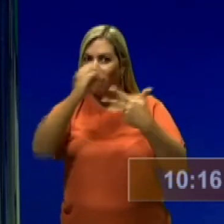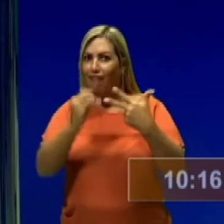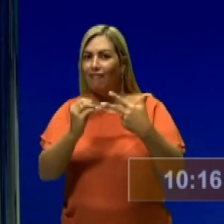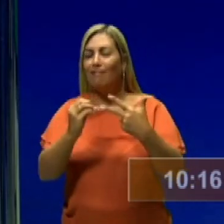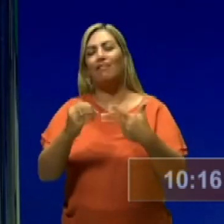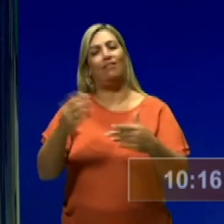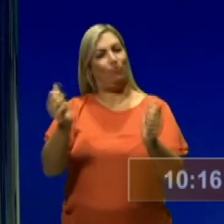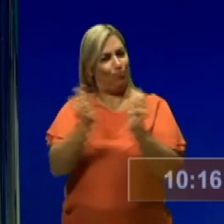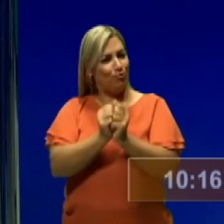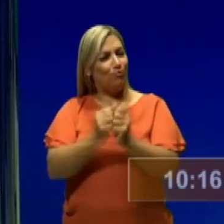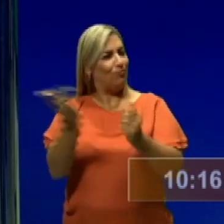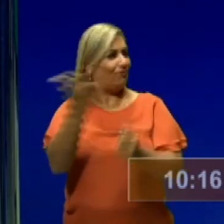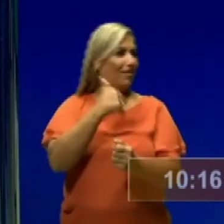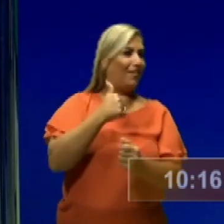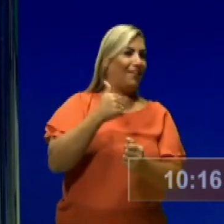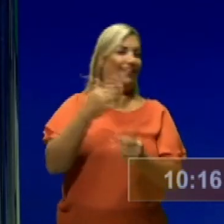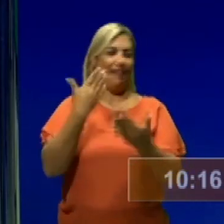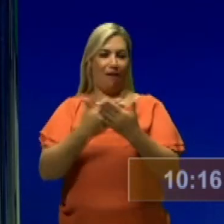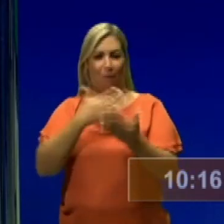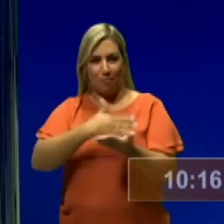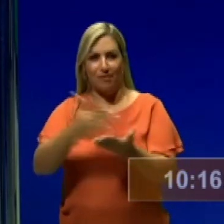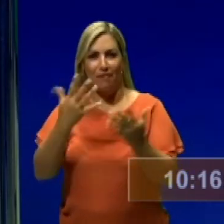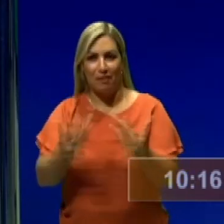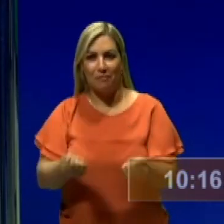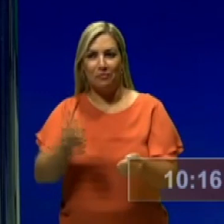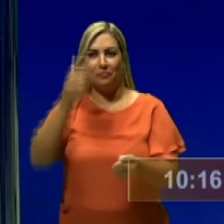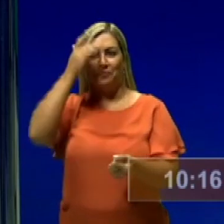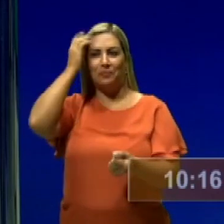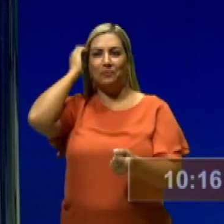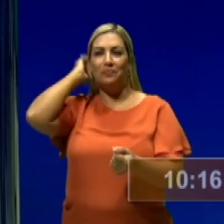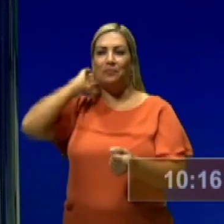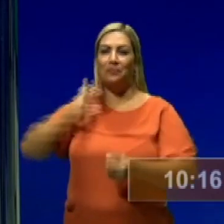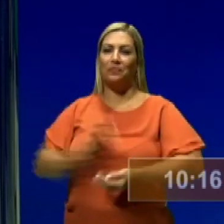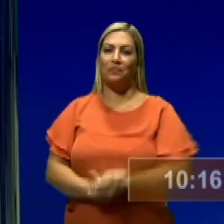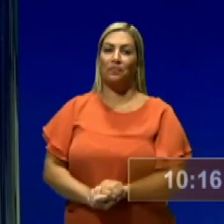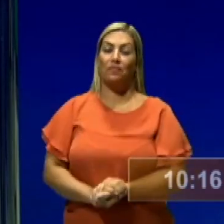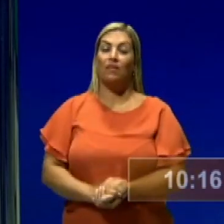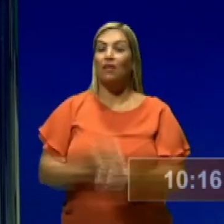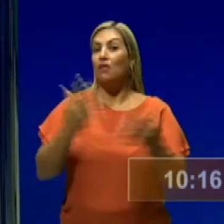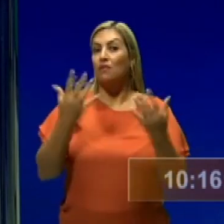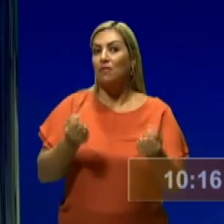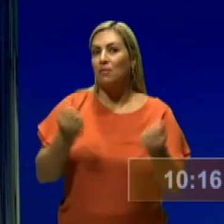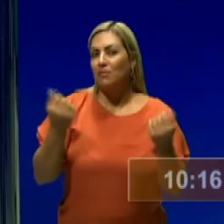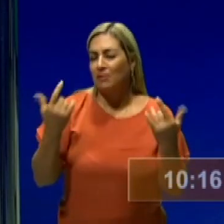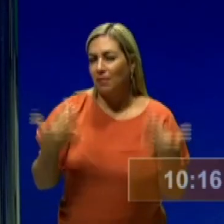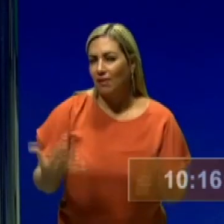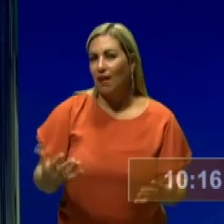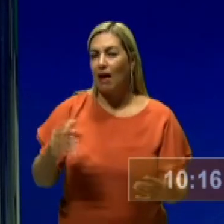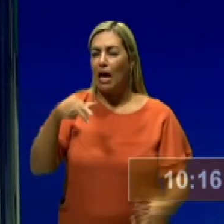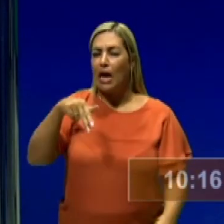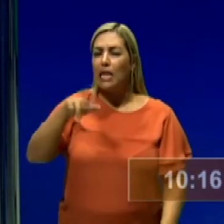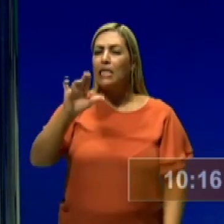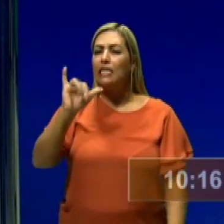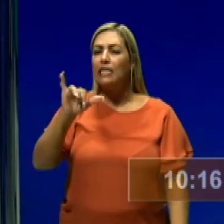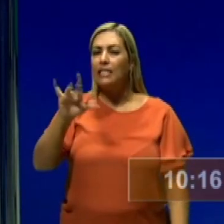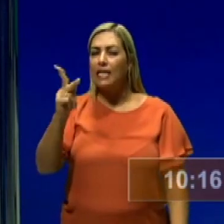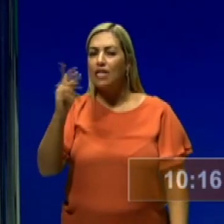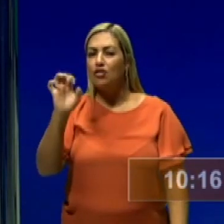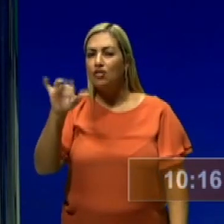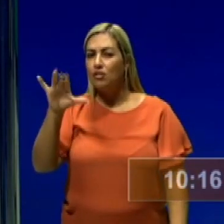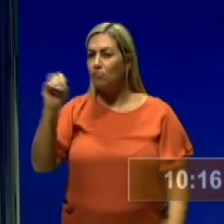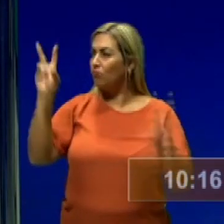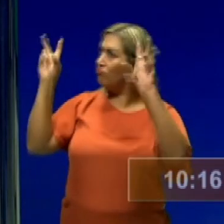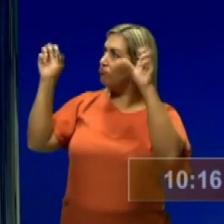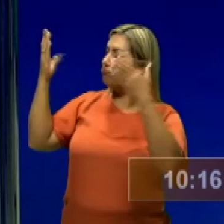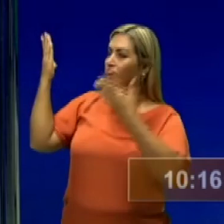que a gente tinha comigo vamos para a nossa aula agora então acompanha vamos falar então sobre o quinhentismo que nós vamos ter na